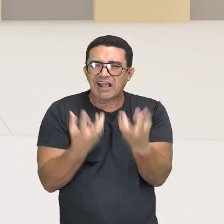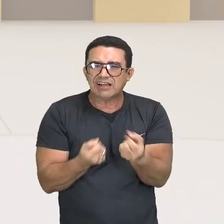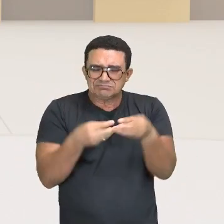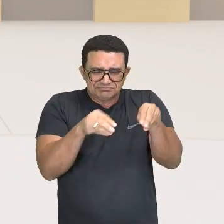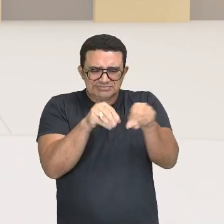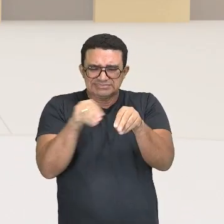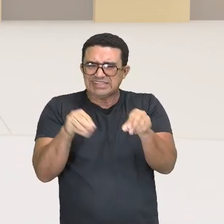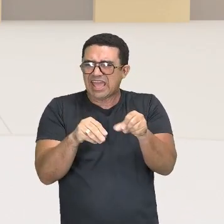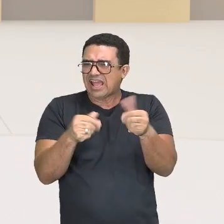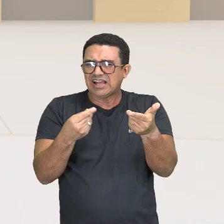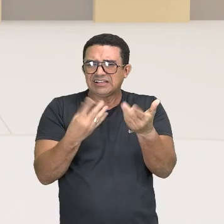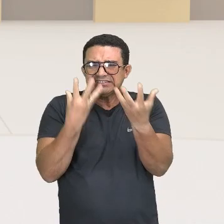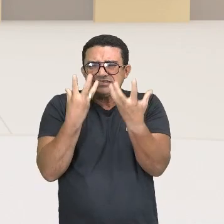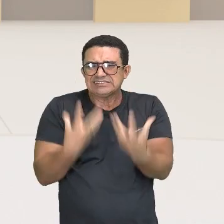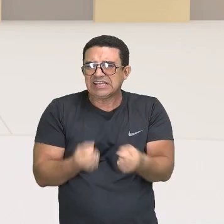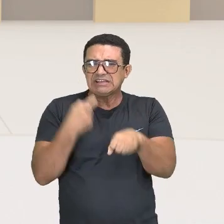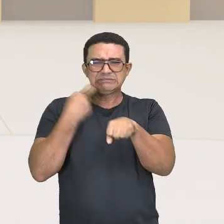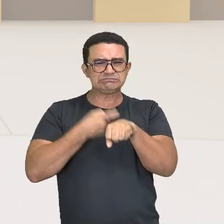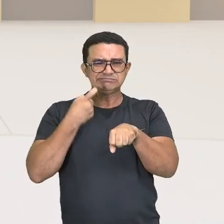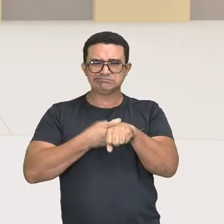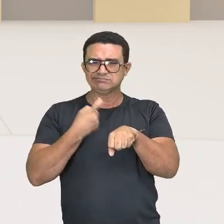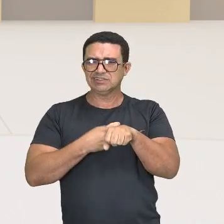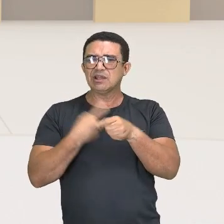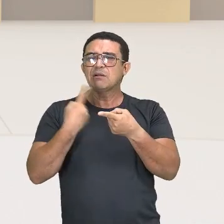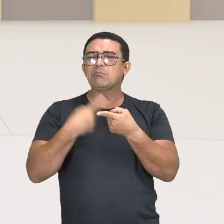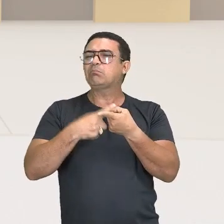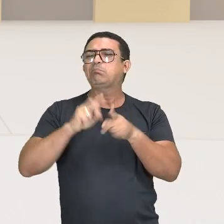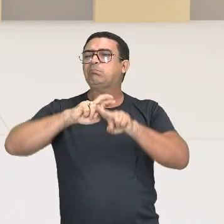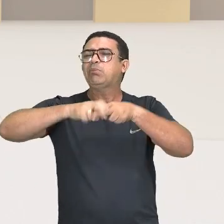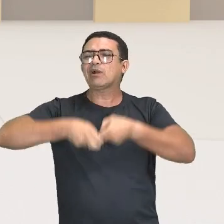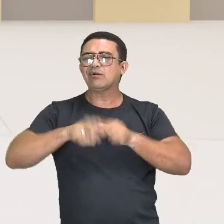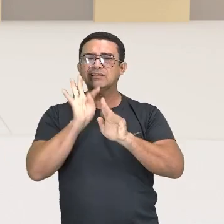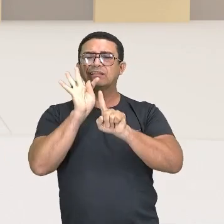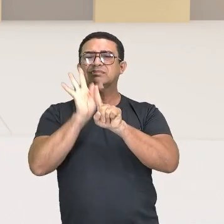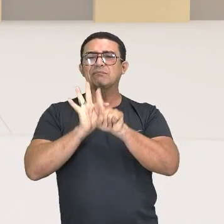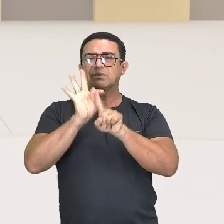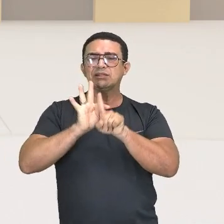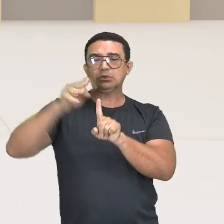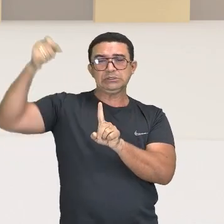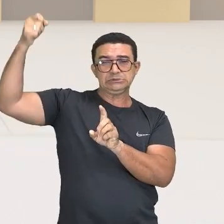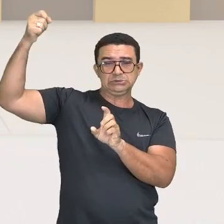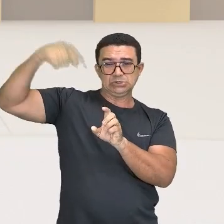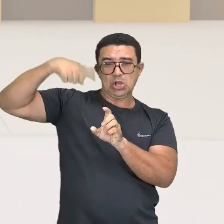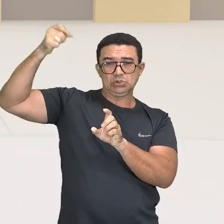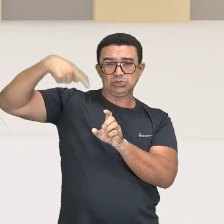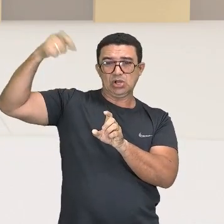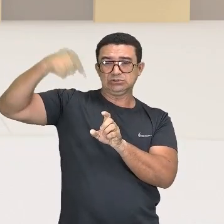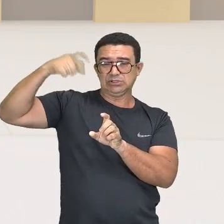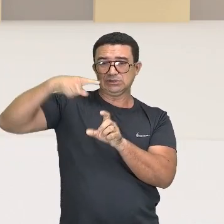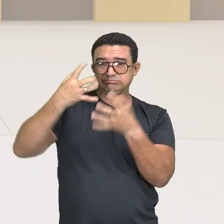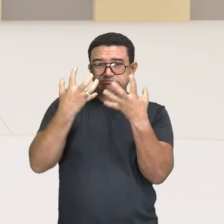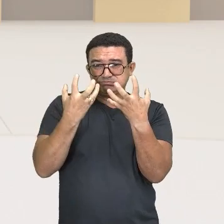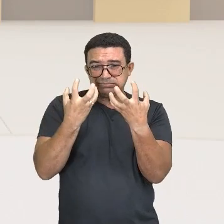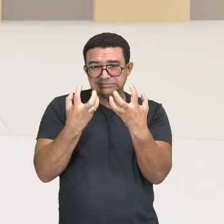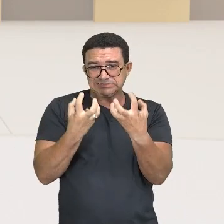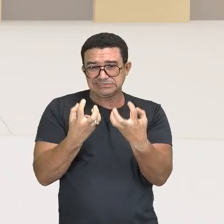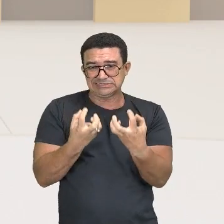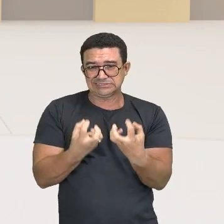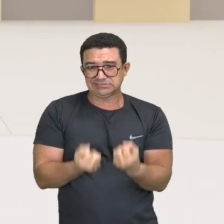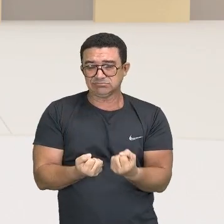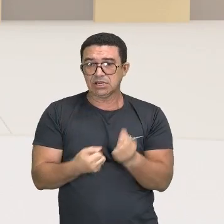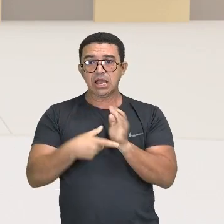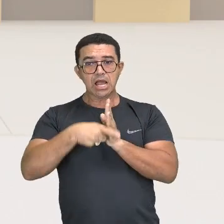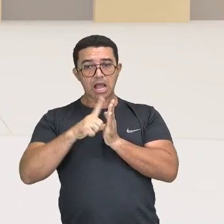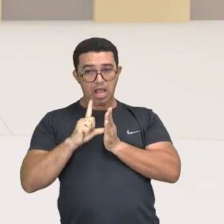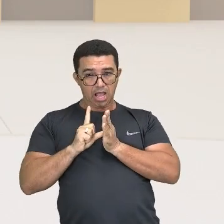solo seco ali devido a estar exposto às altas temperaturas, ficar exposto ali ao sol, né? Então o solo ali secou onde antes tinha